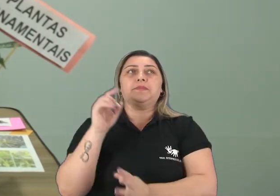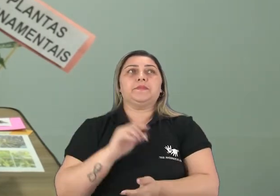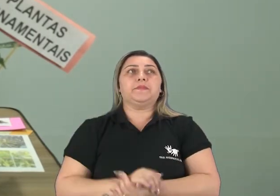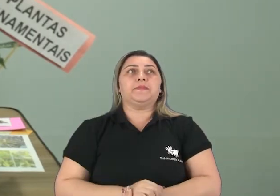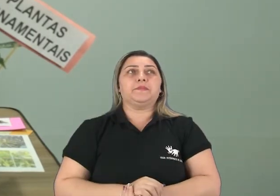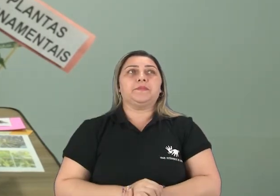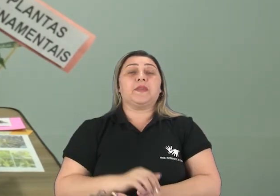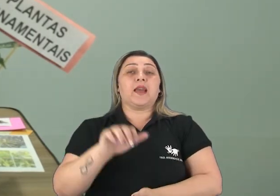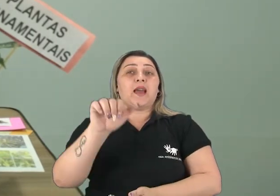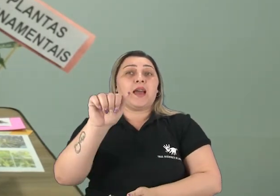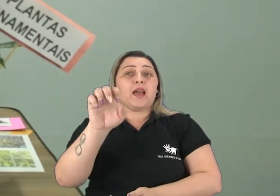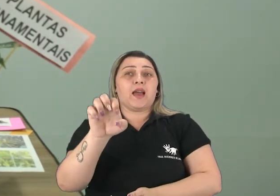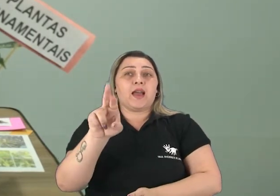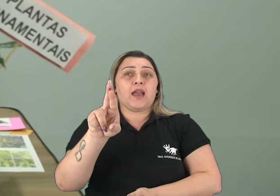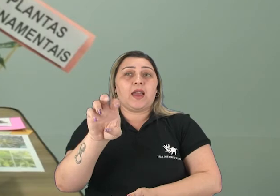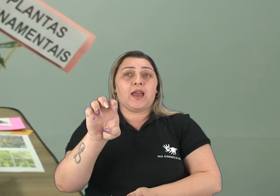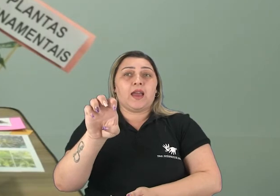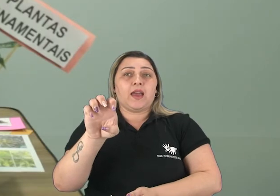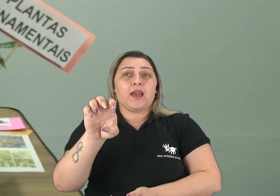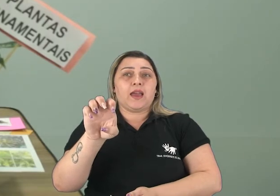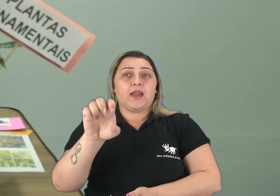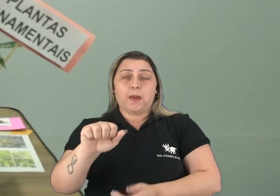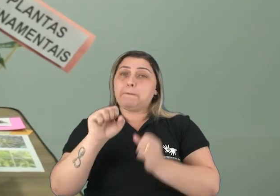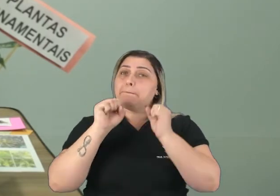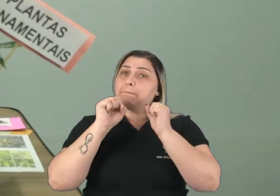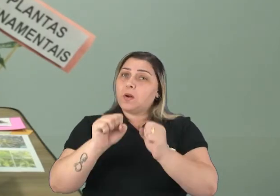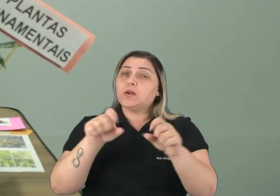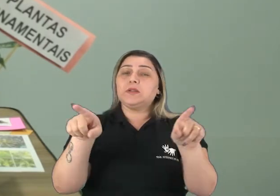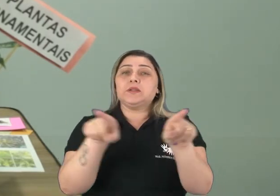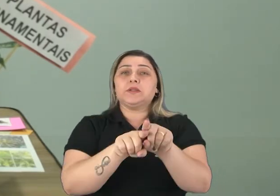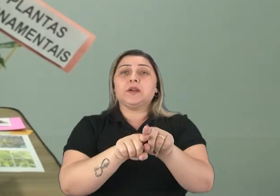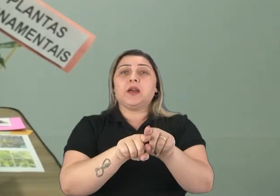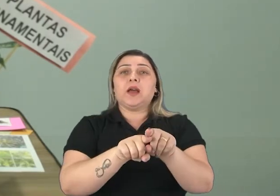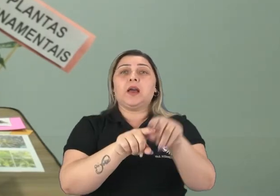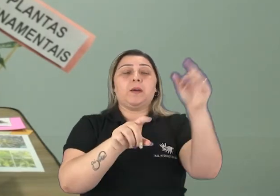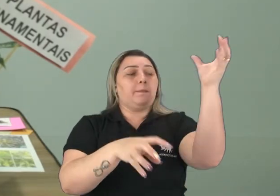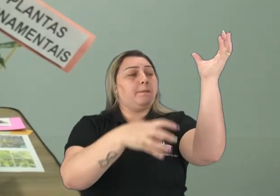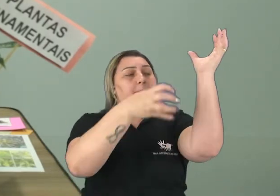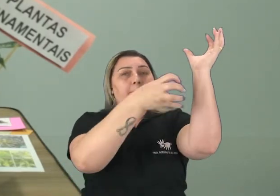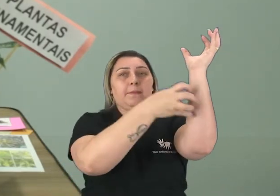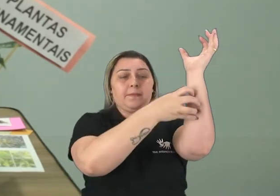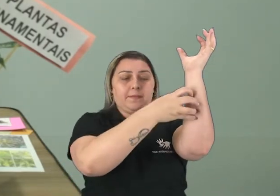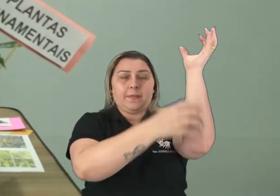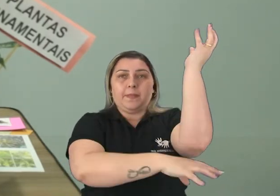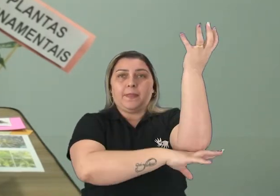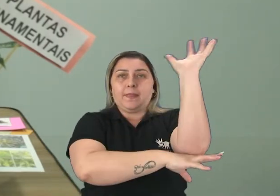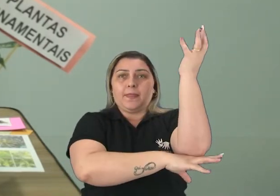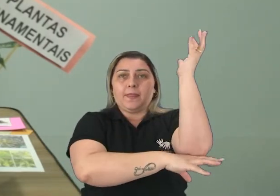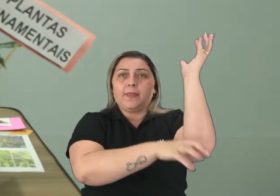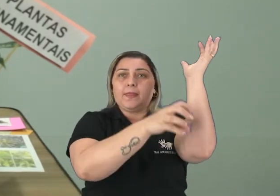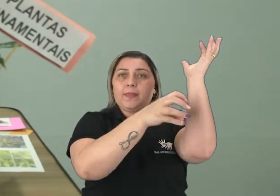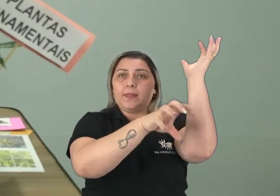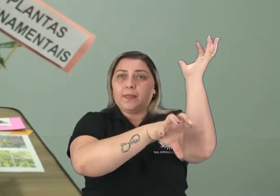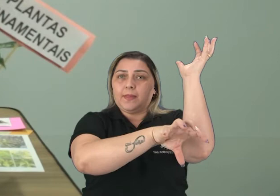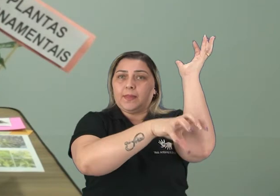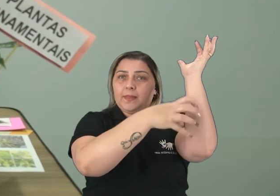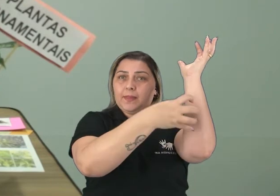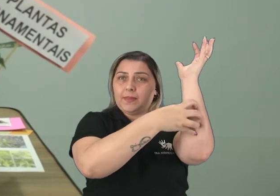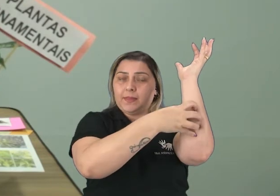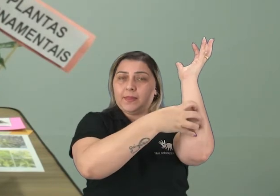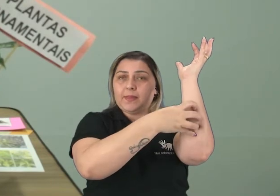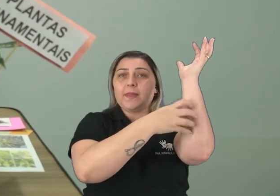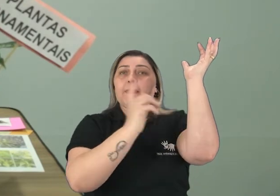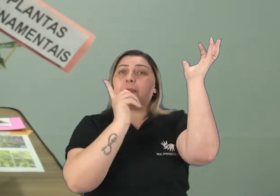raízes aéreas. Ou seja, ela pode se desenvolver, essa planta, tanto aqui na água, como ser fixada na